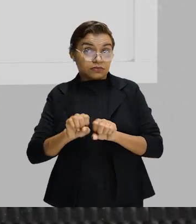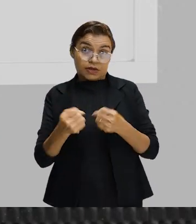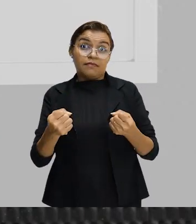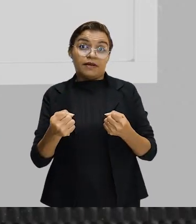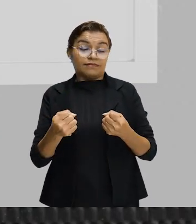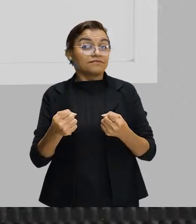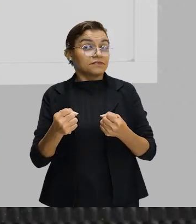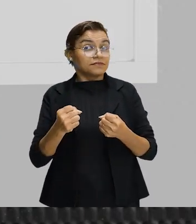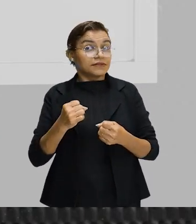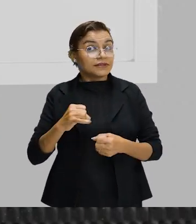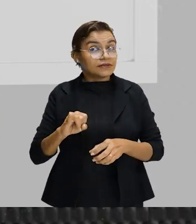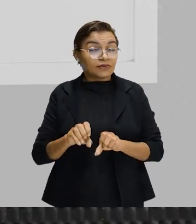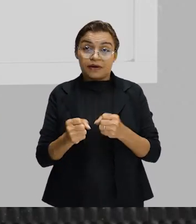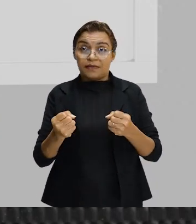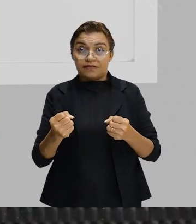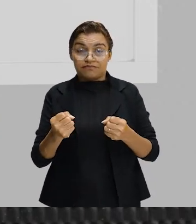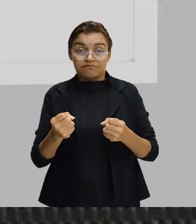logicamente.